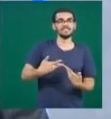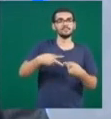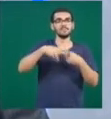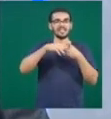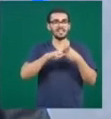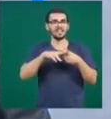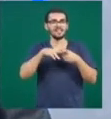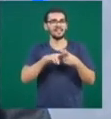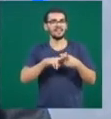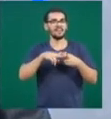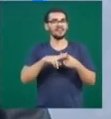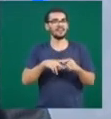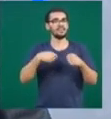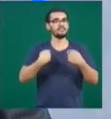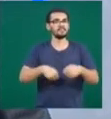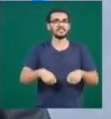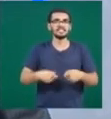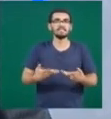sempre colocada